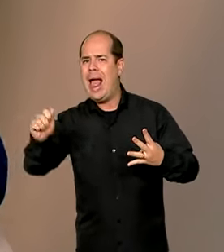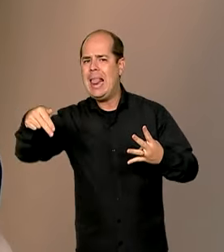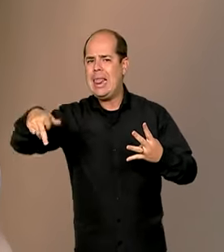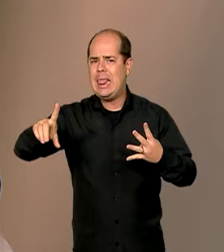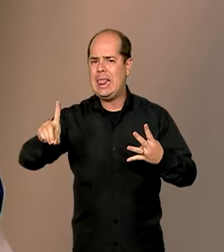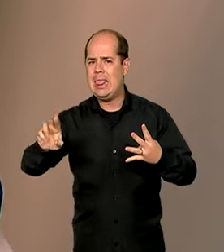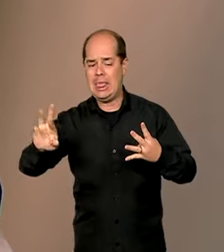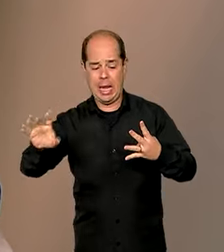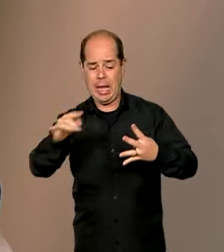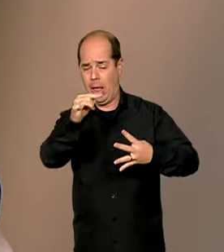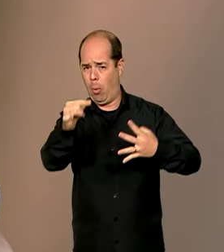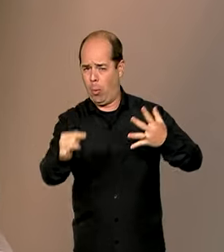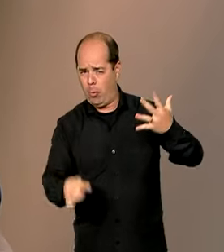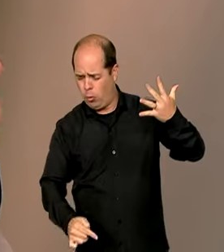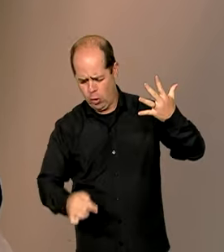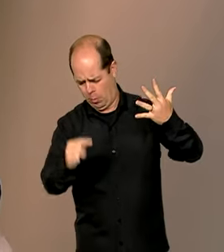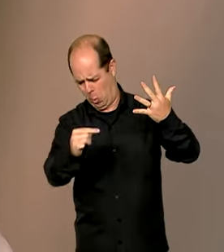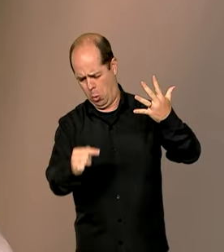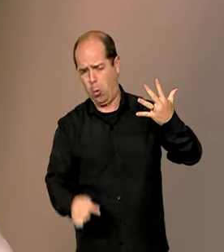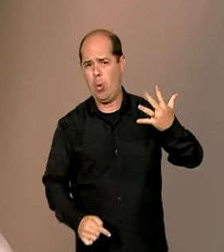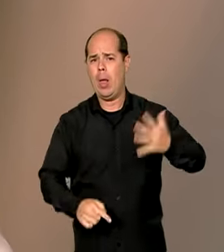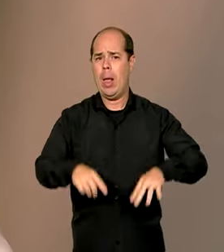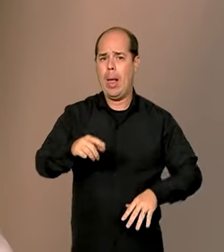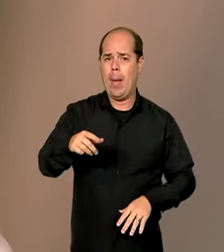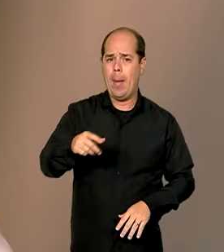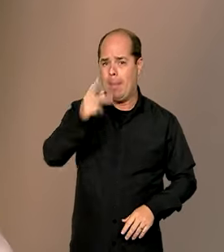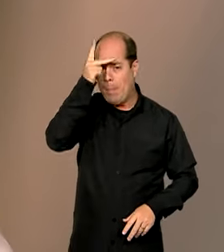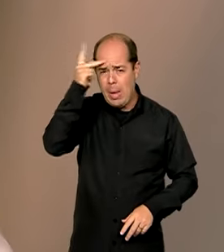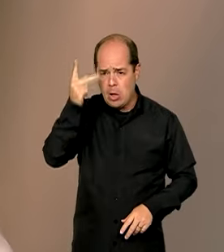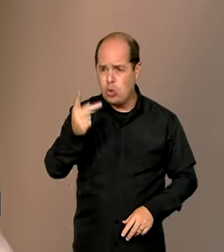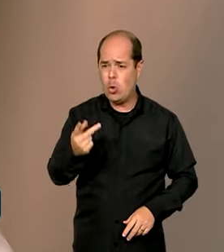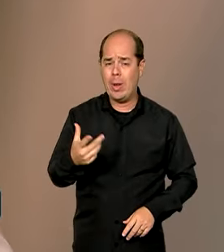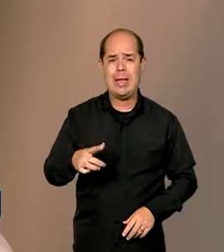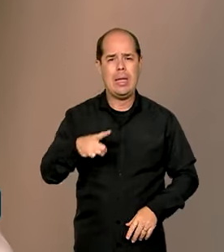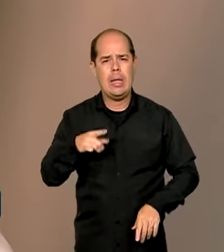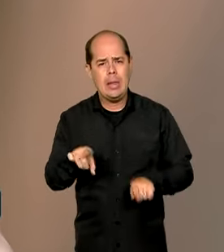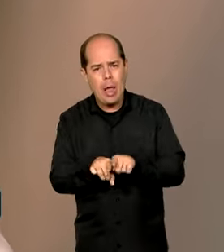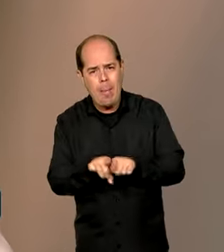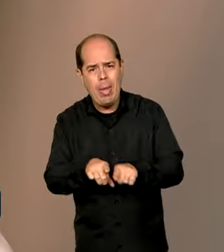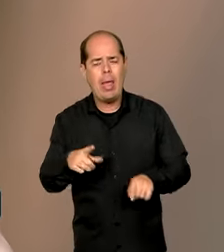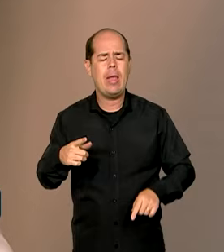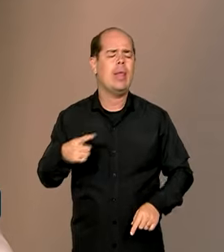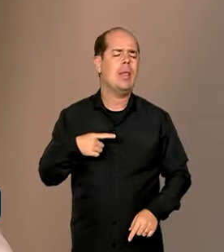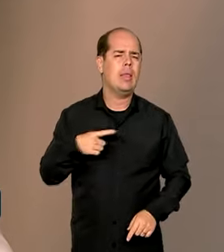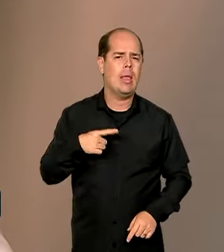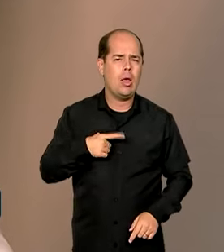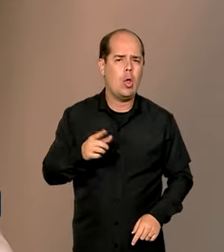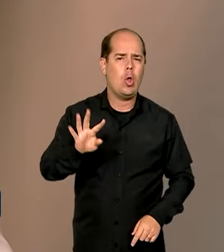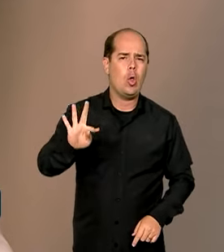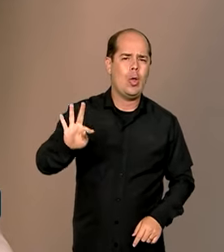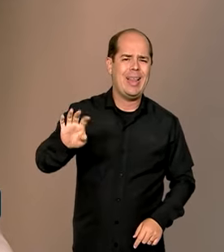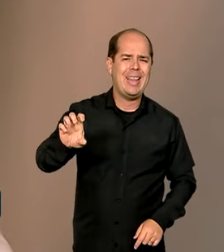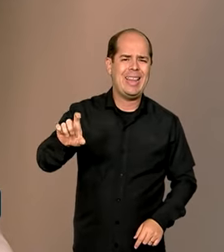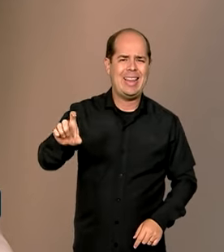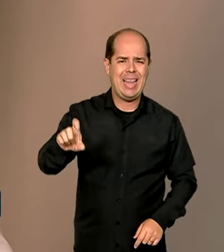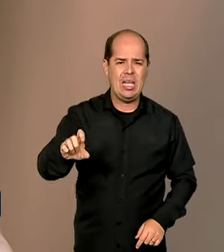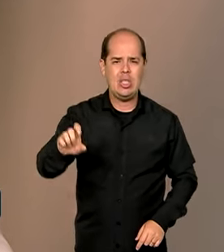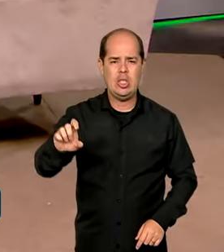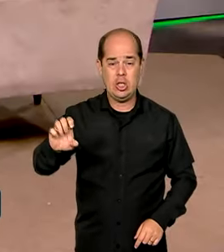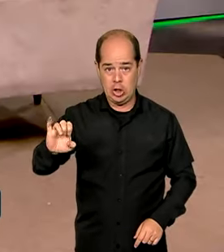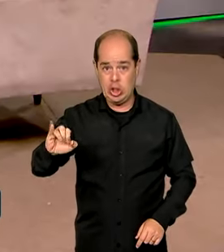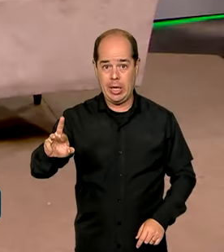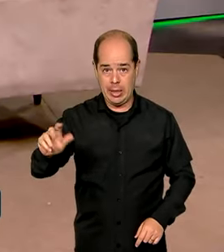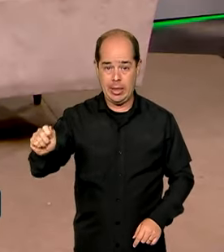muitas pessoas, o Paulo Teixeira, ministro do Desenvolvimento Agrário, a Conab, lá com Adão Preto, a gente tem